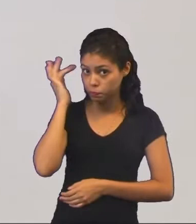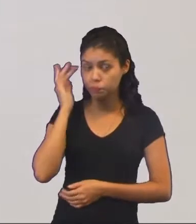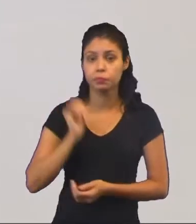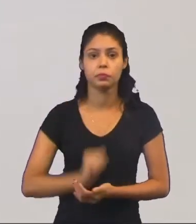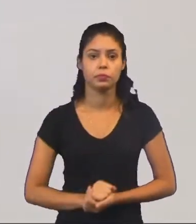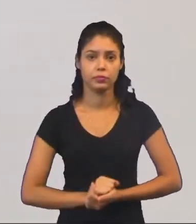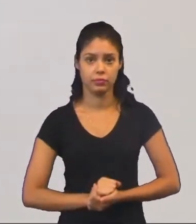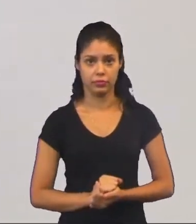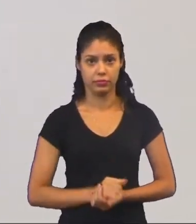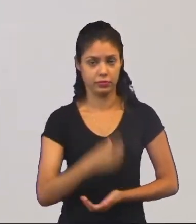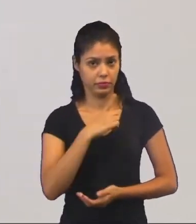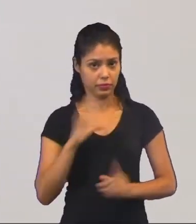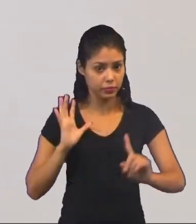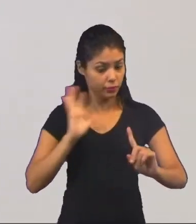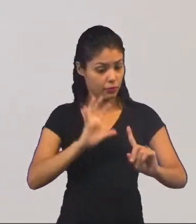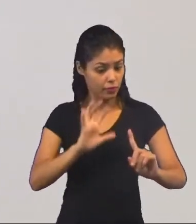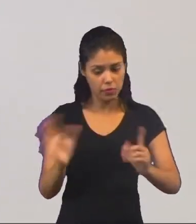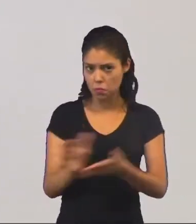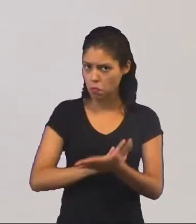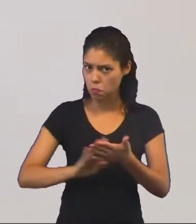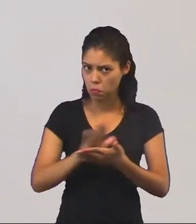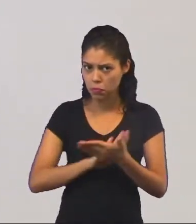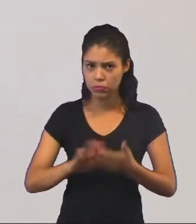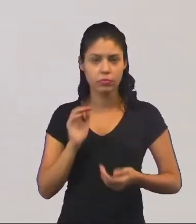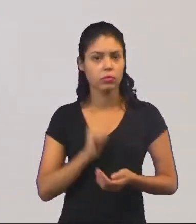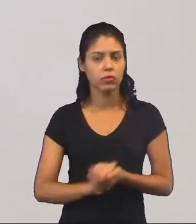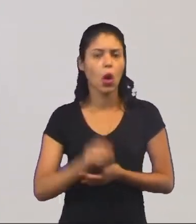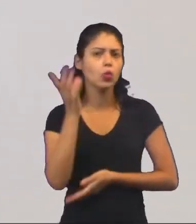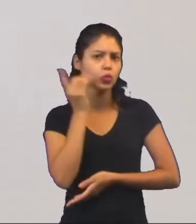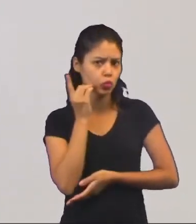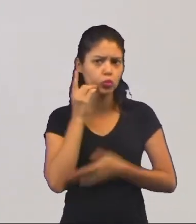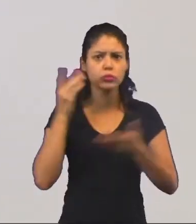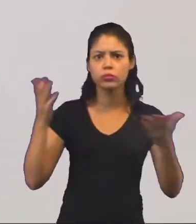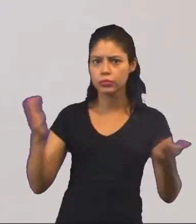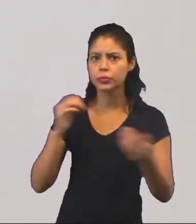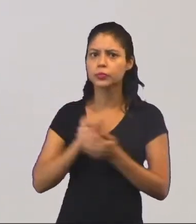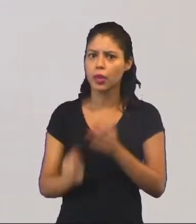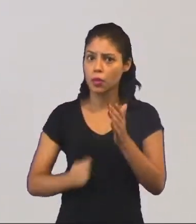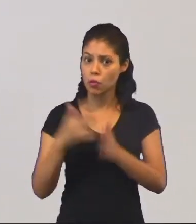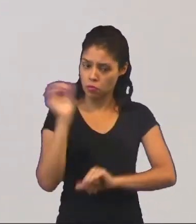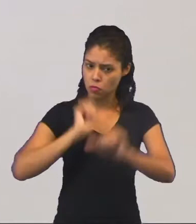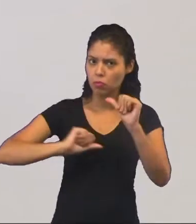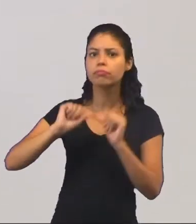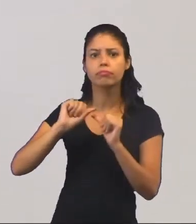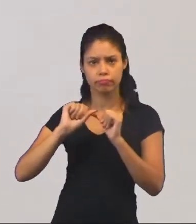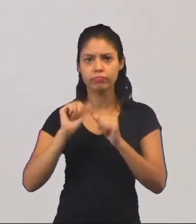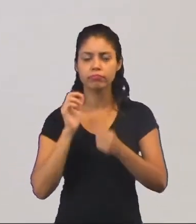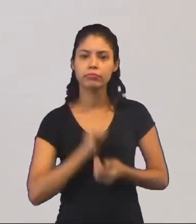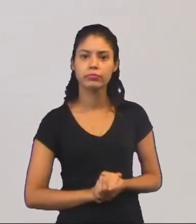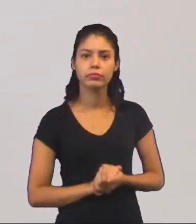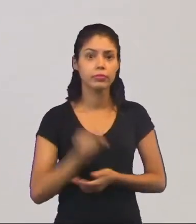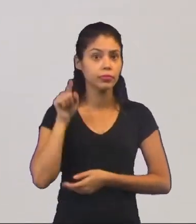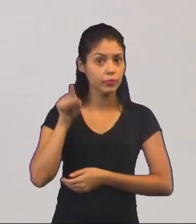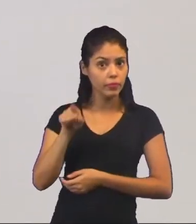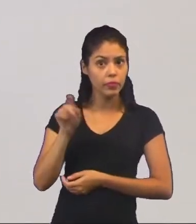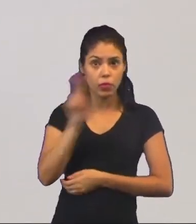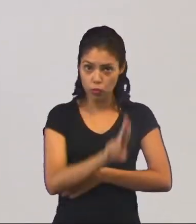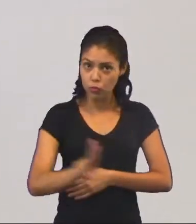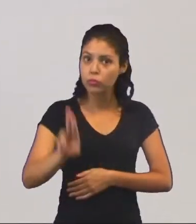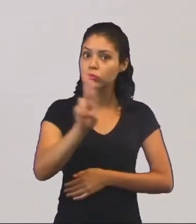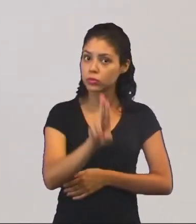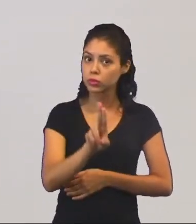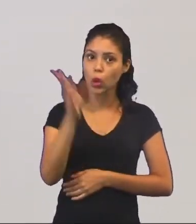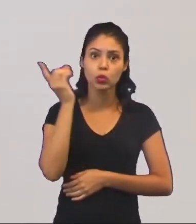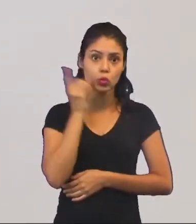não tem influência nenhuma no nosso cotidiano, mas muito pelo contrário. Ele é